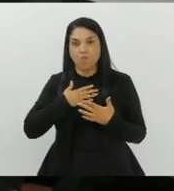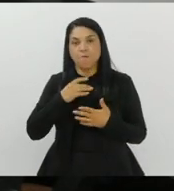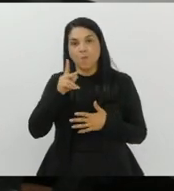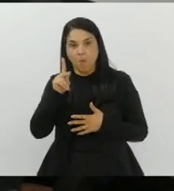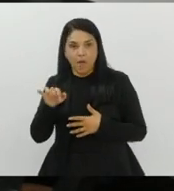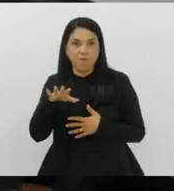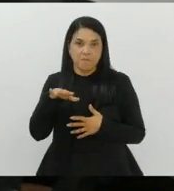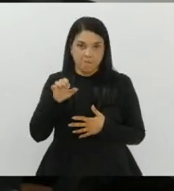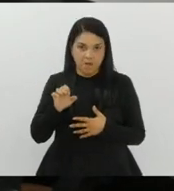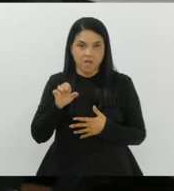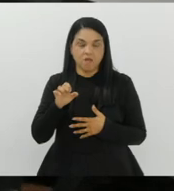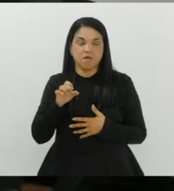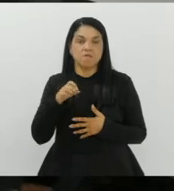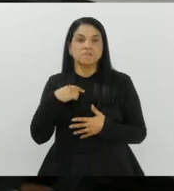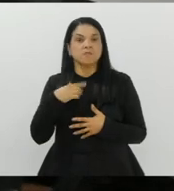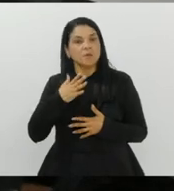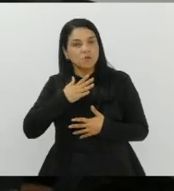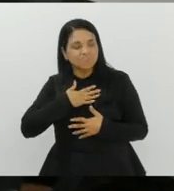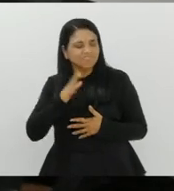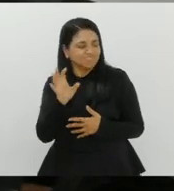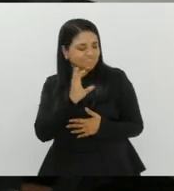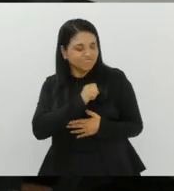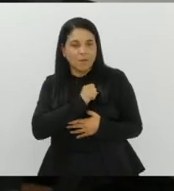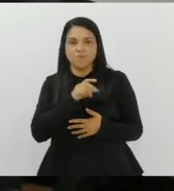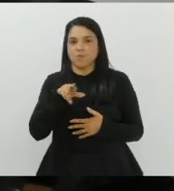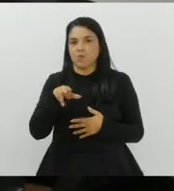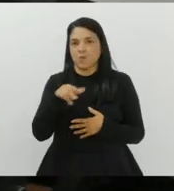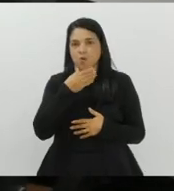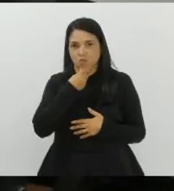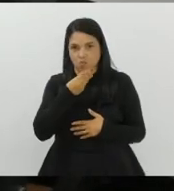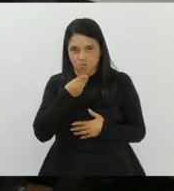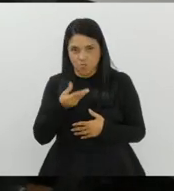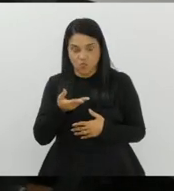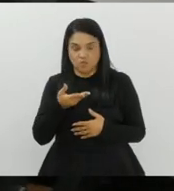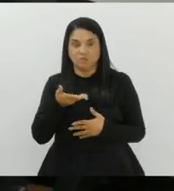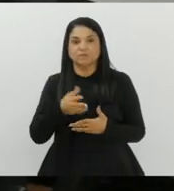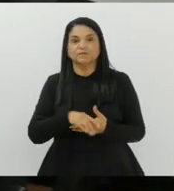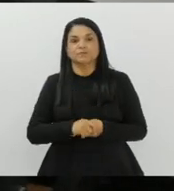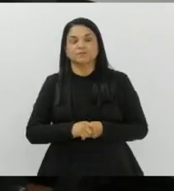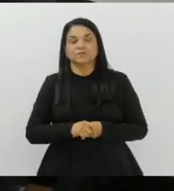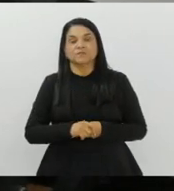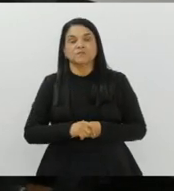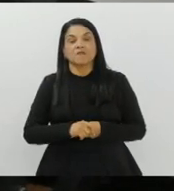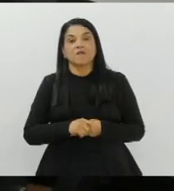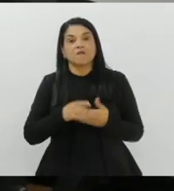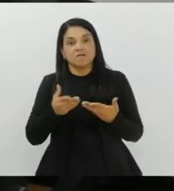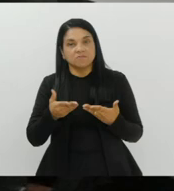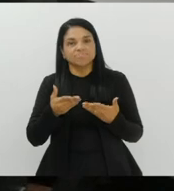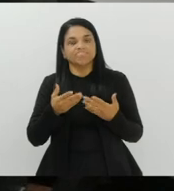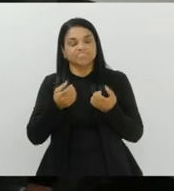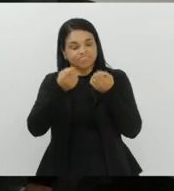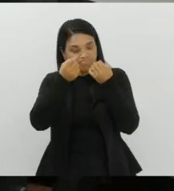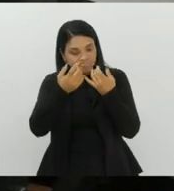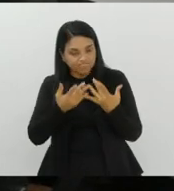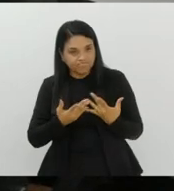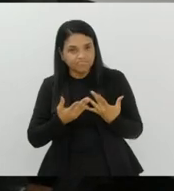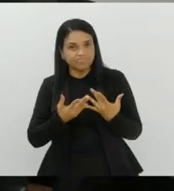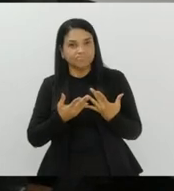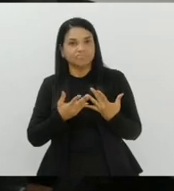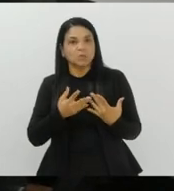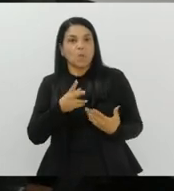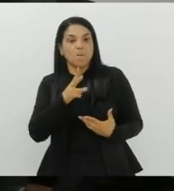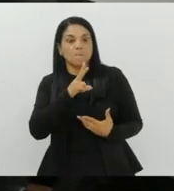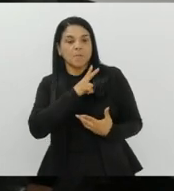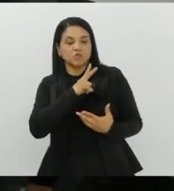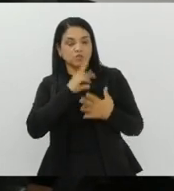pessoas que o amavam. Então, partindo disto, eu quero dar um particular enfoque